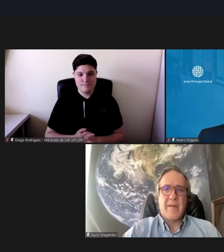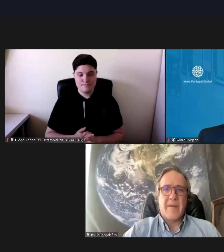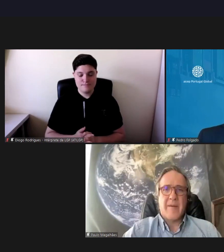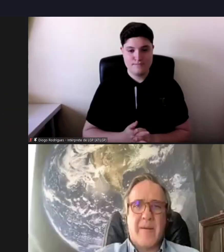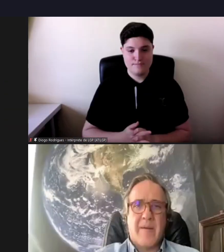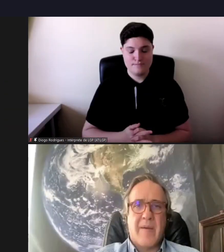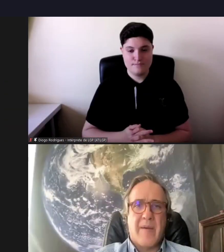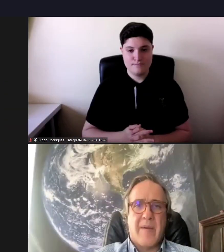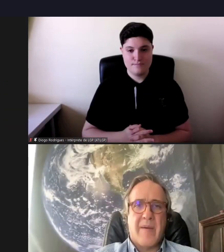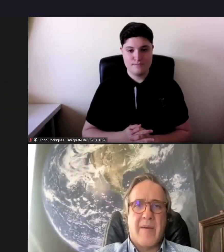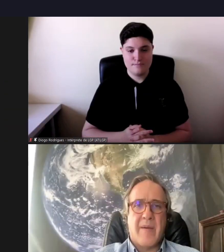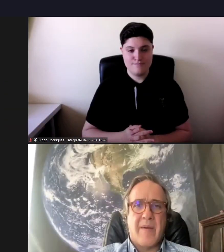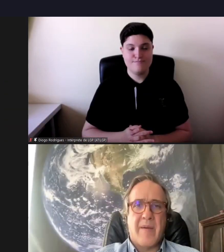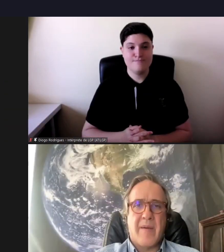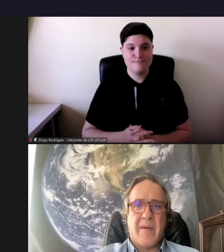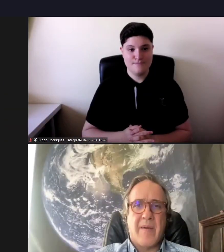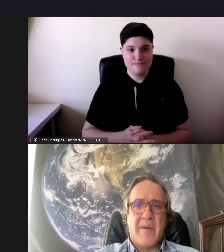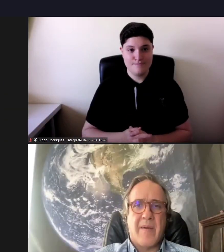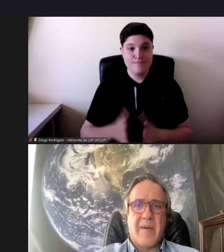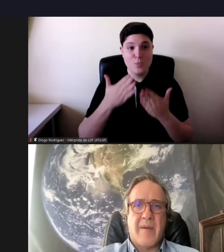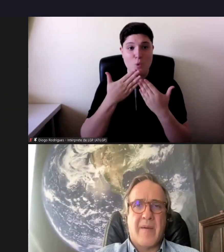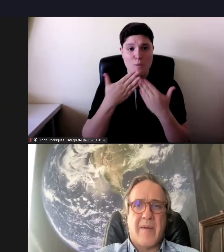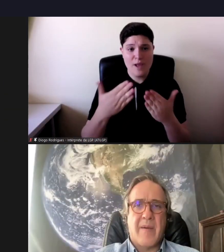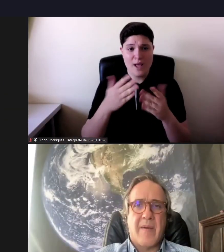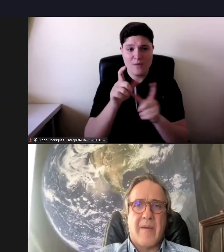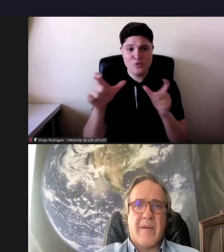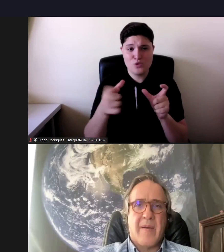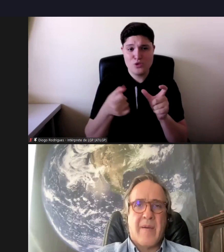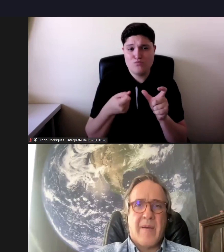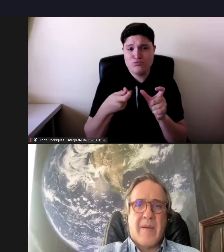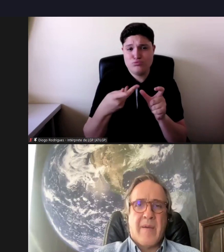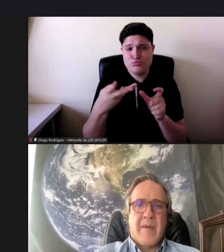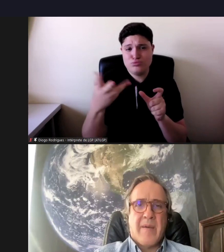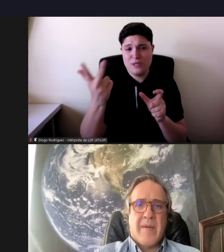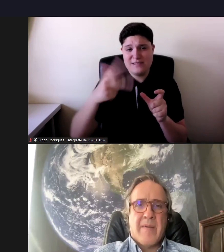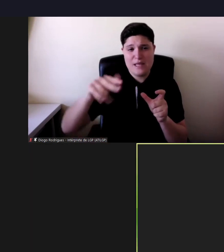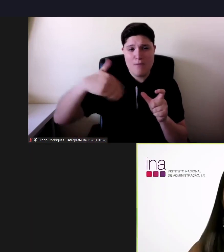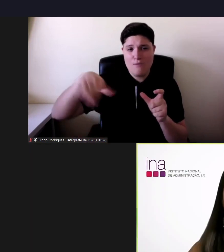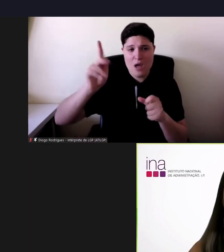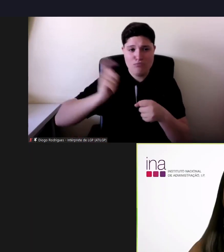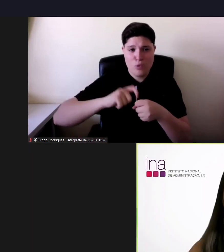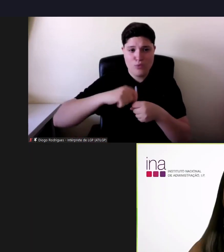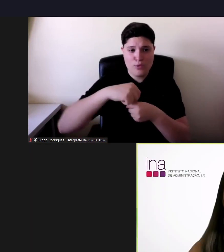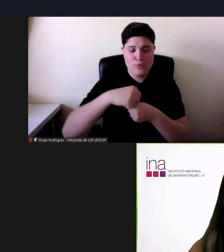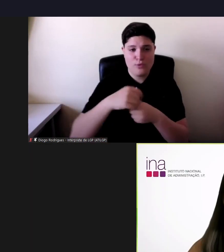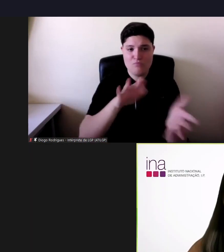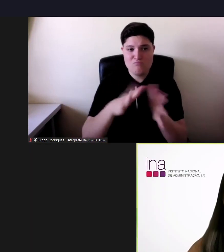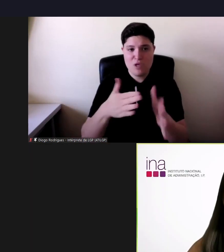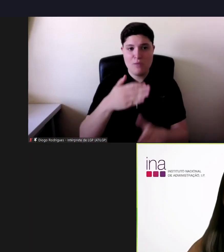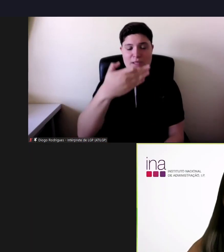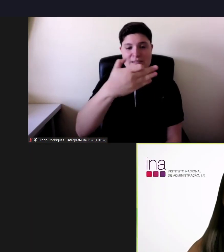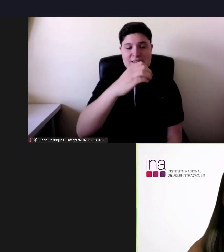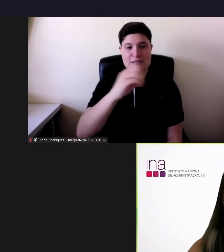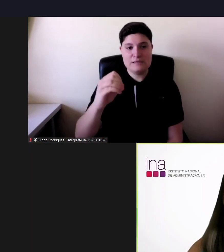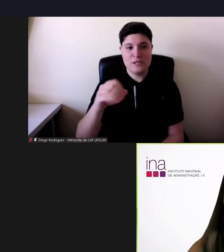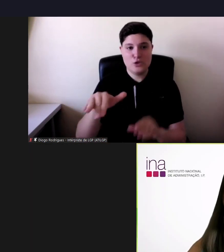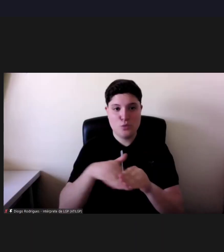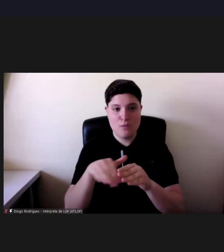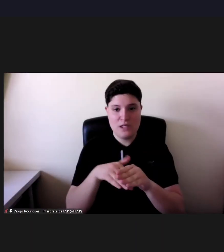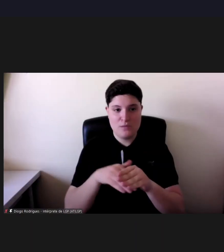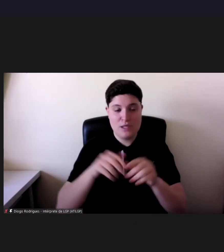painéis fotovoltaicos de 1,2 mega, unidade de armazenamento de 1 mega, também 1 megawatt